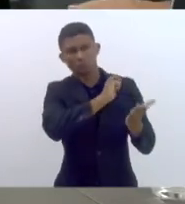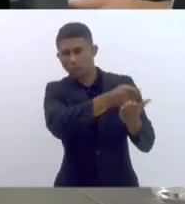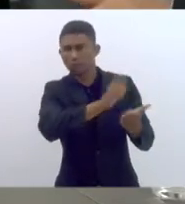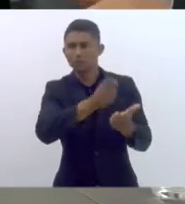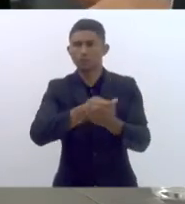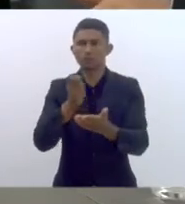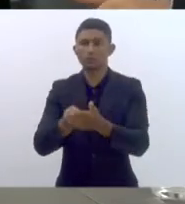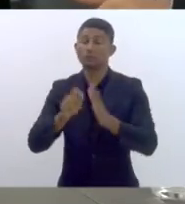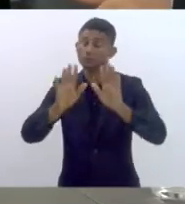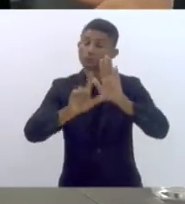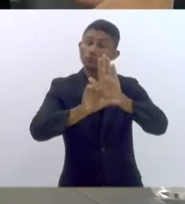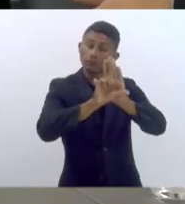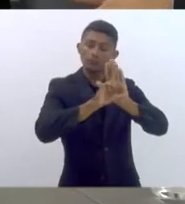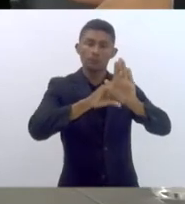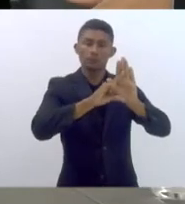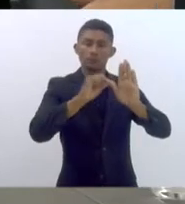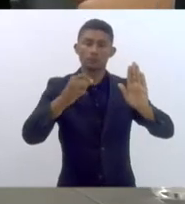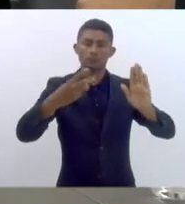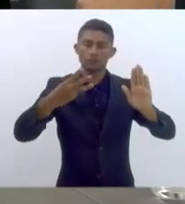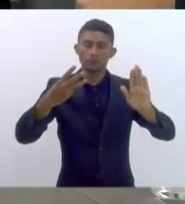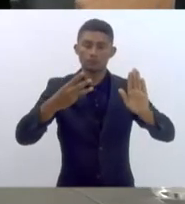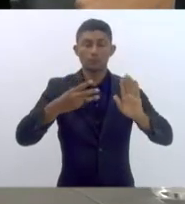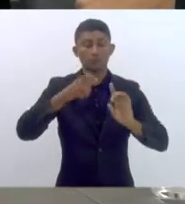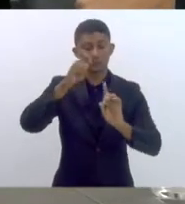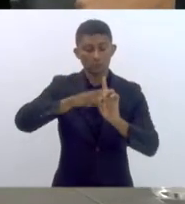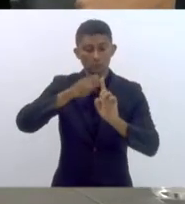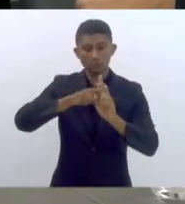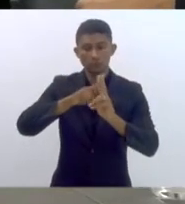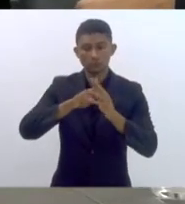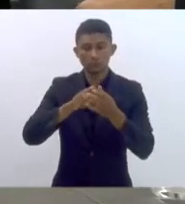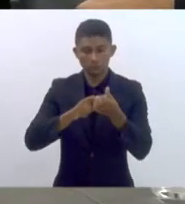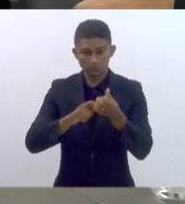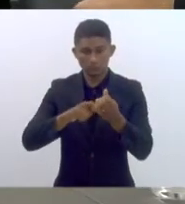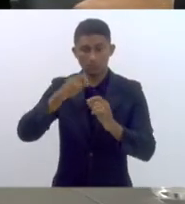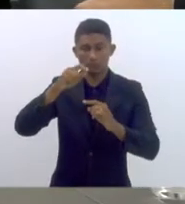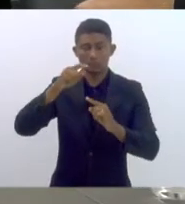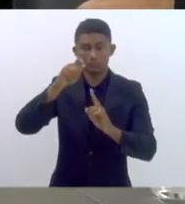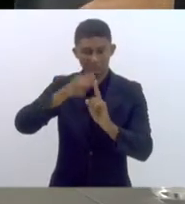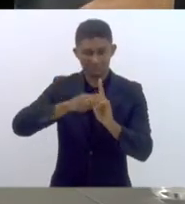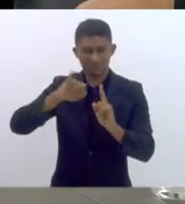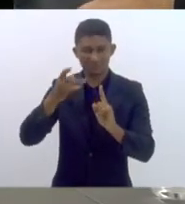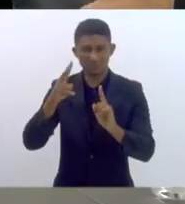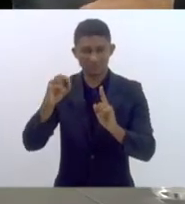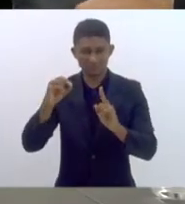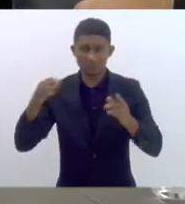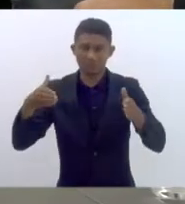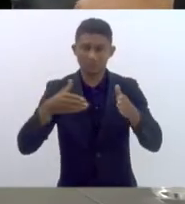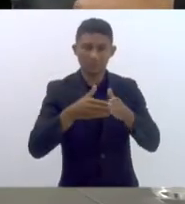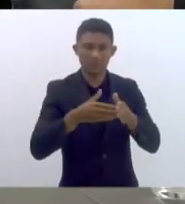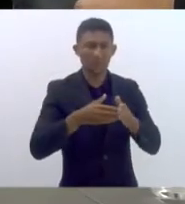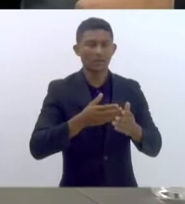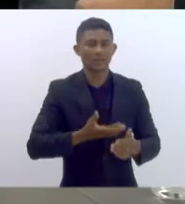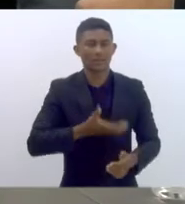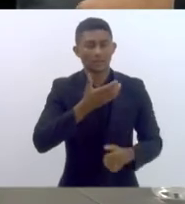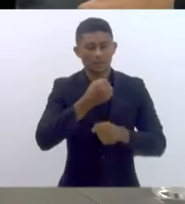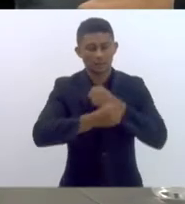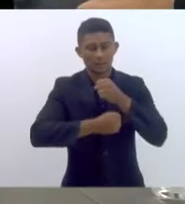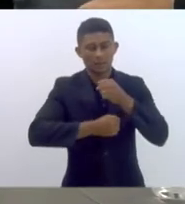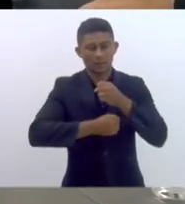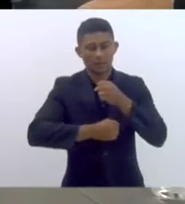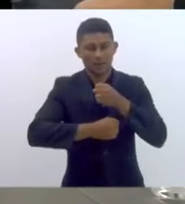pela lei, no artigo 3º, você ficava 6 meses, que era de julho de 16 a dezembro de 16, sem pagar nada da dívida com a